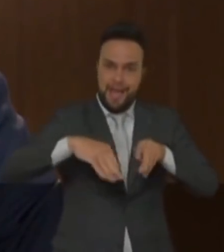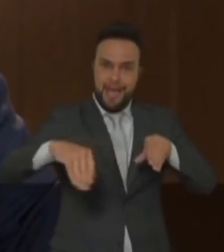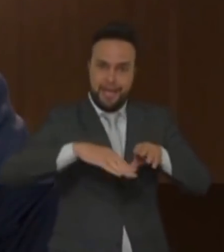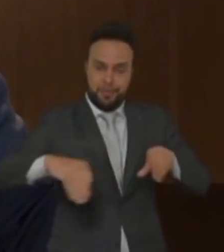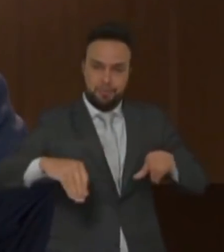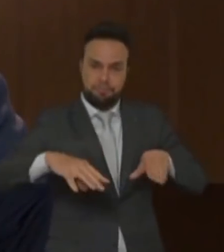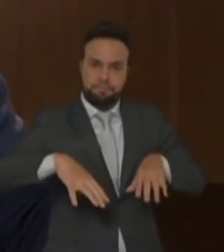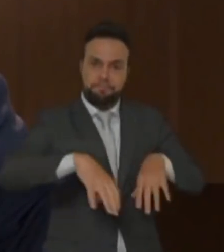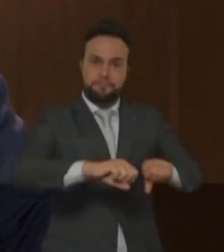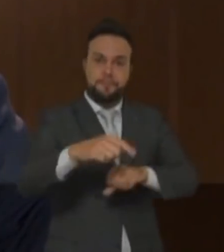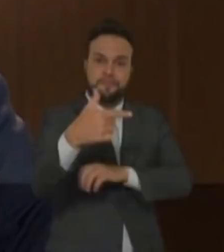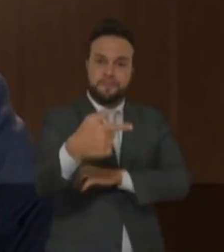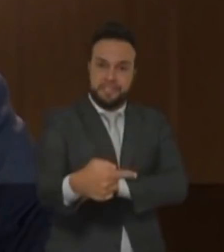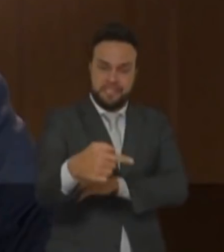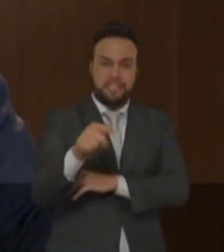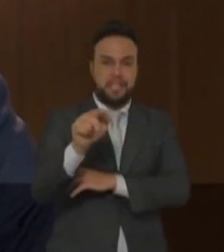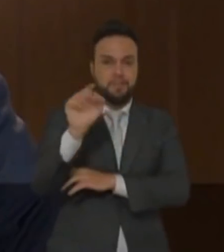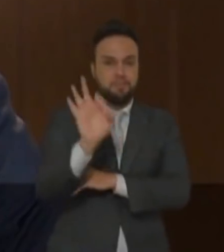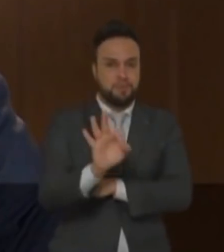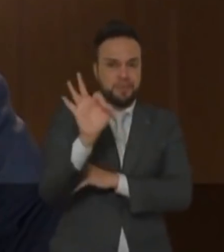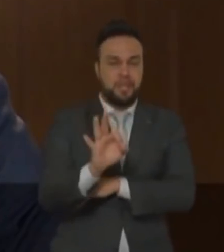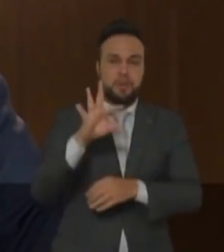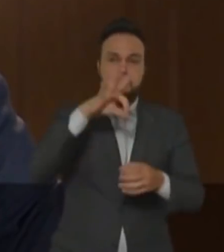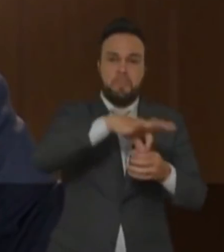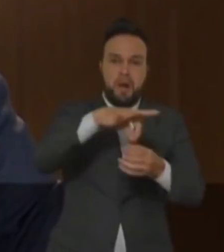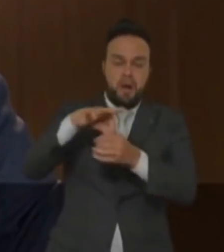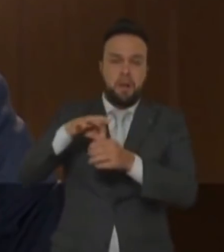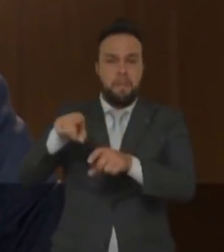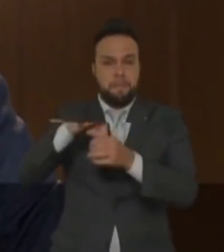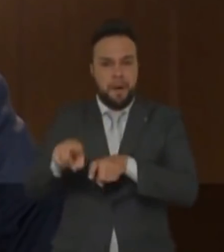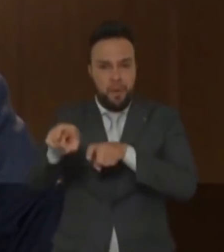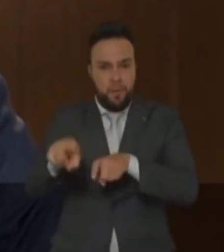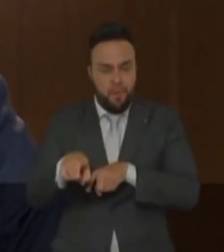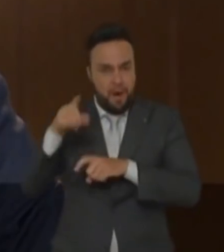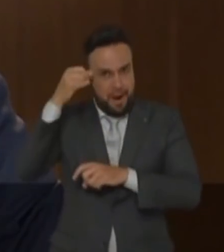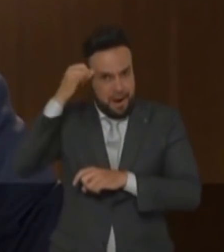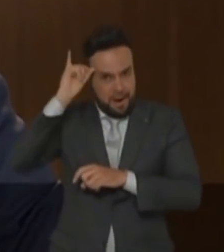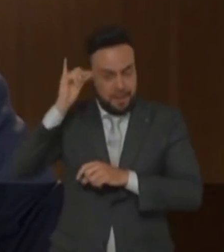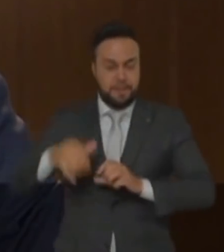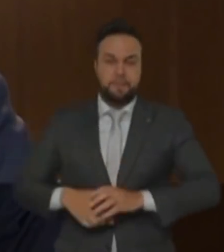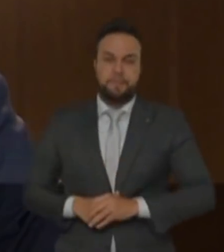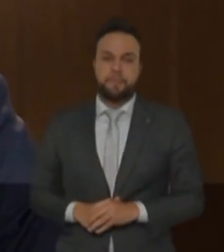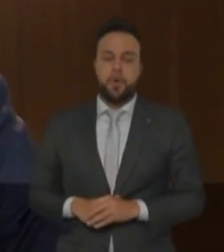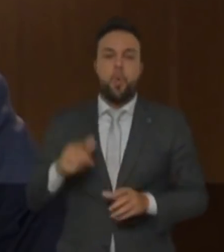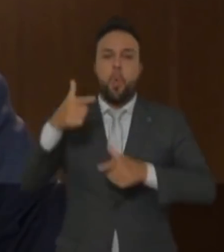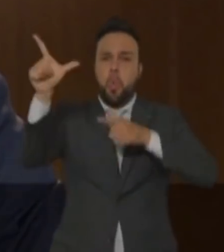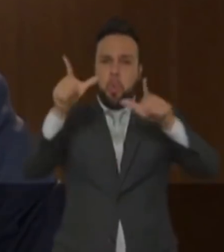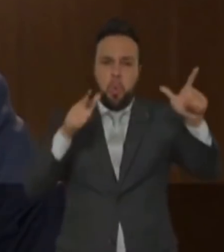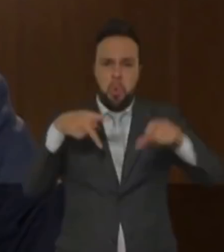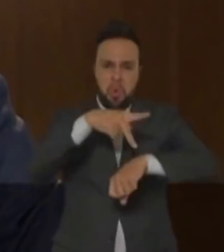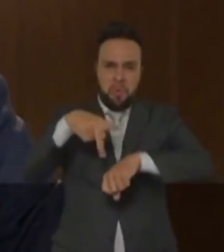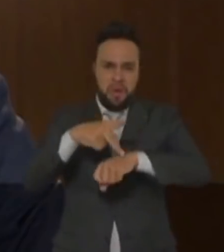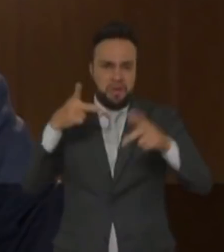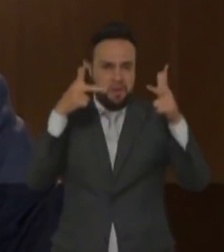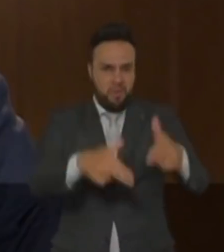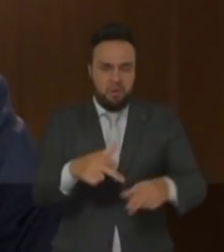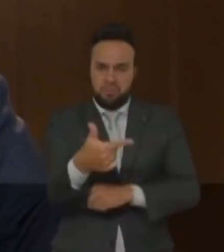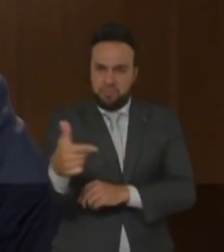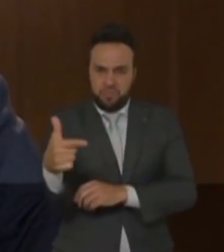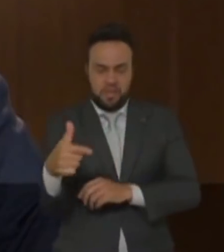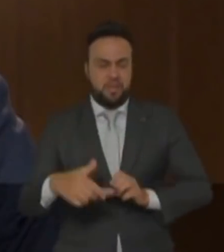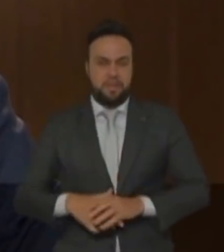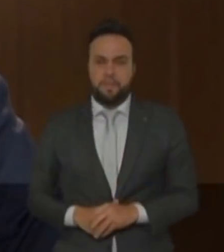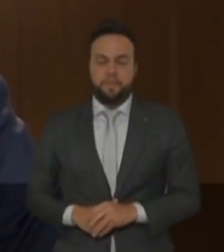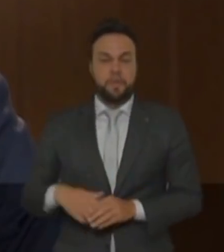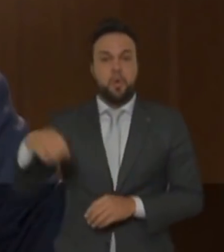apenas 27 por cento do nosso território para pecuária e Agricultura números que nenhum outro país